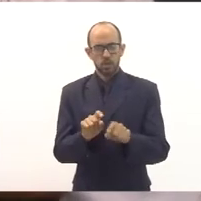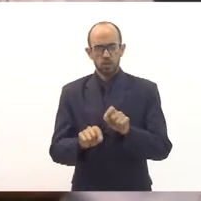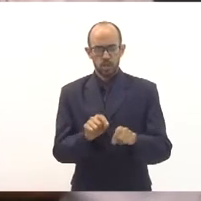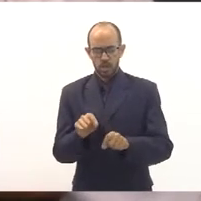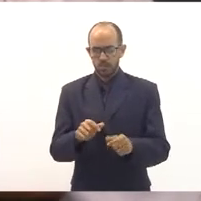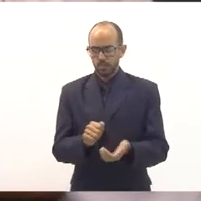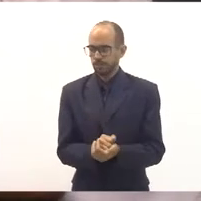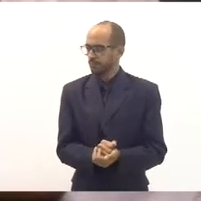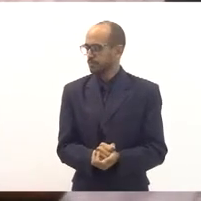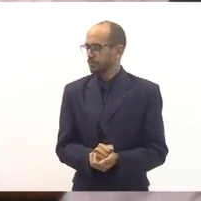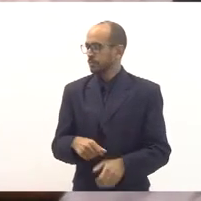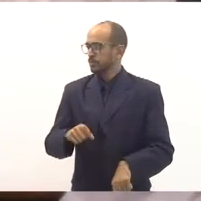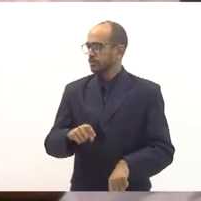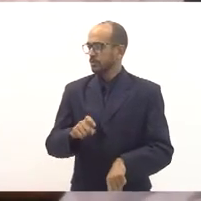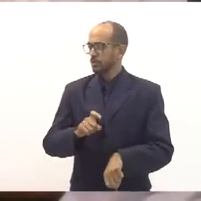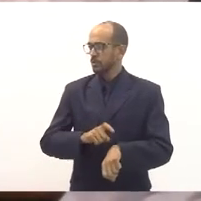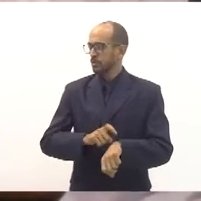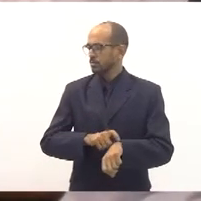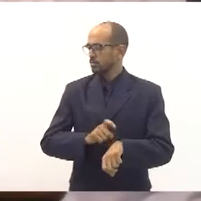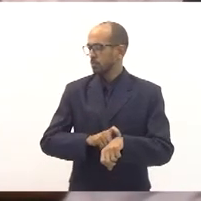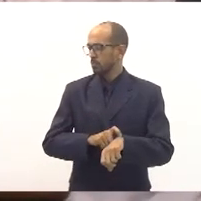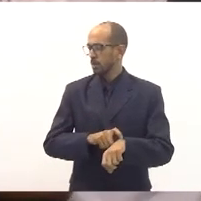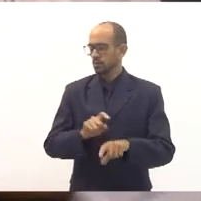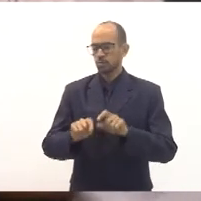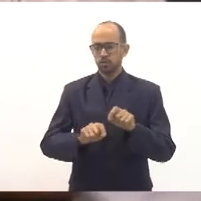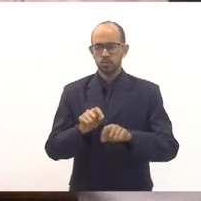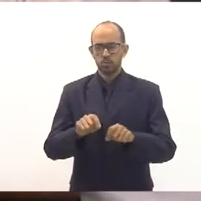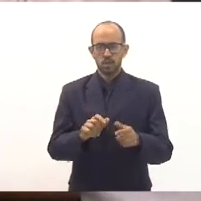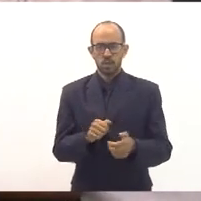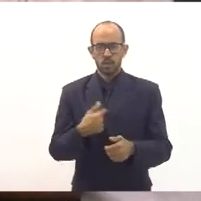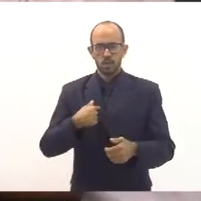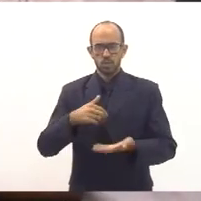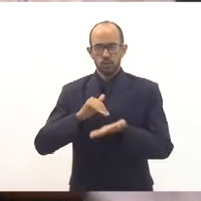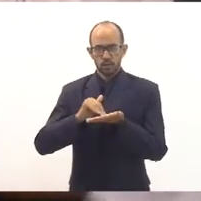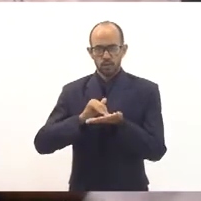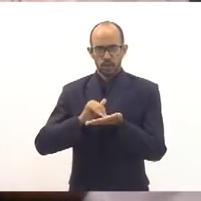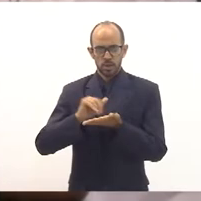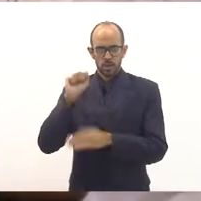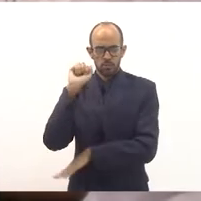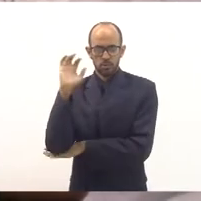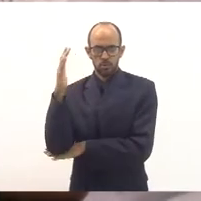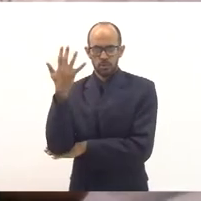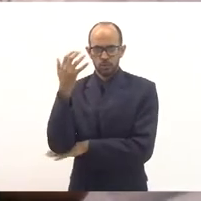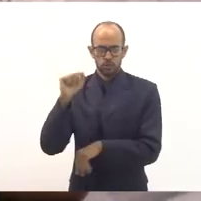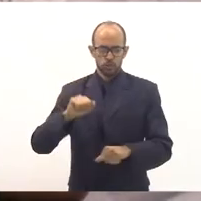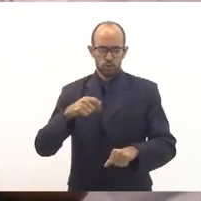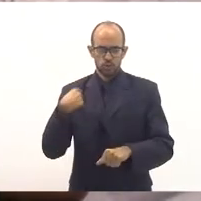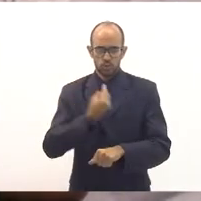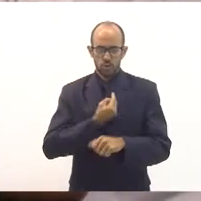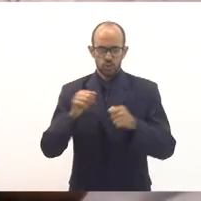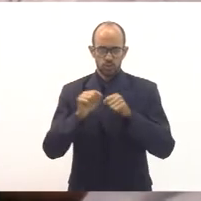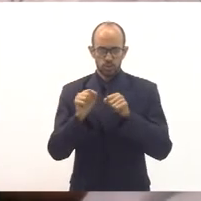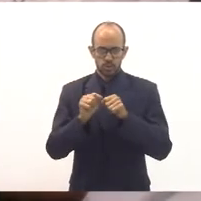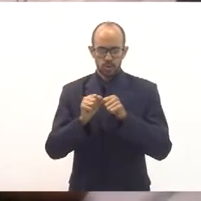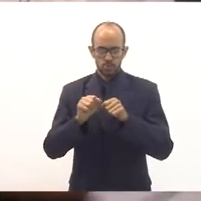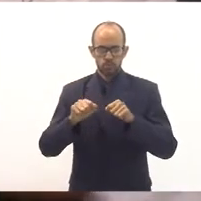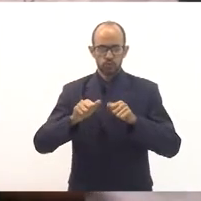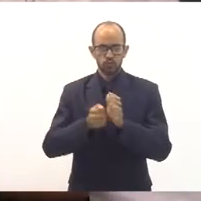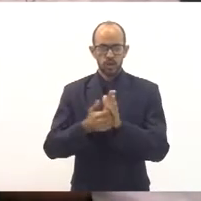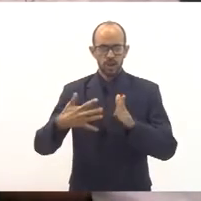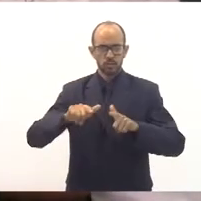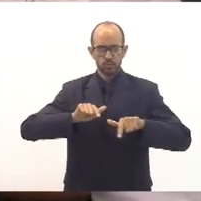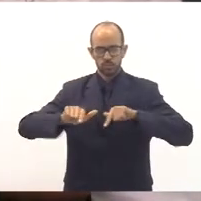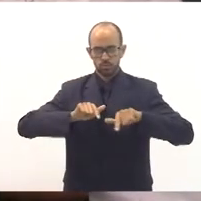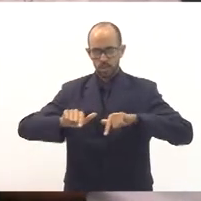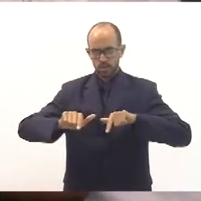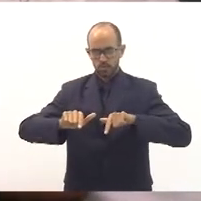durante um curto espaço de tempo estive na secretaria do ambiente a gente fez várias atividades em comunidades inclusive